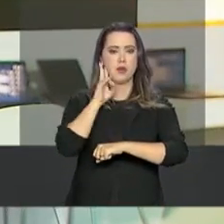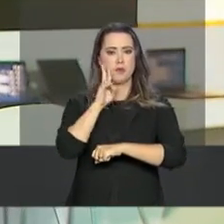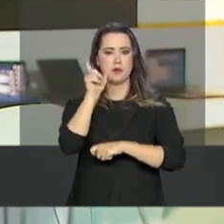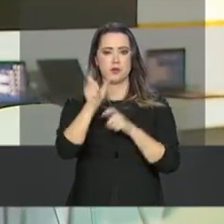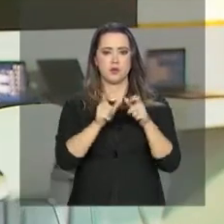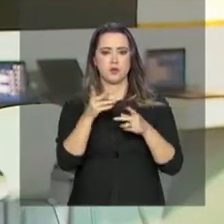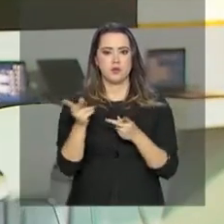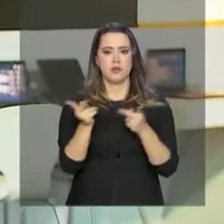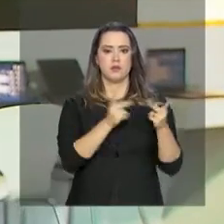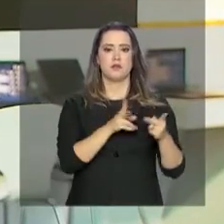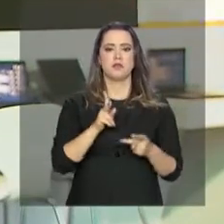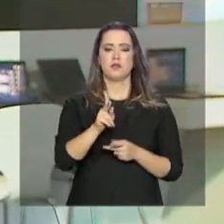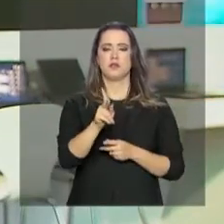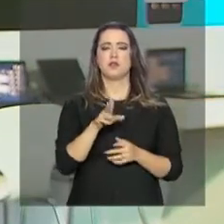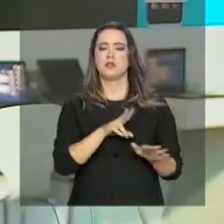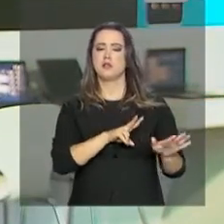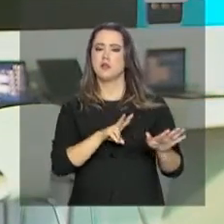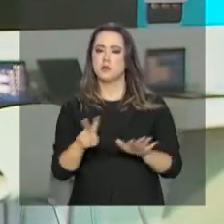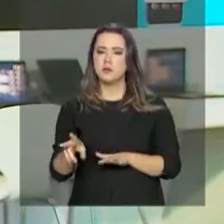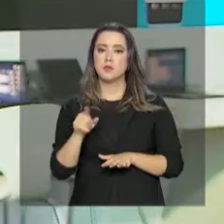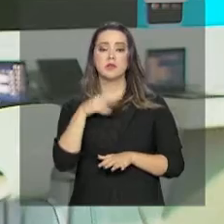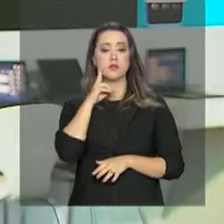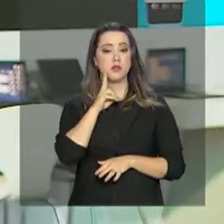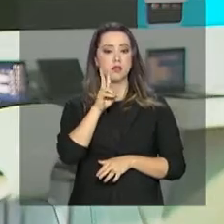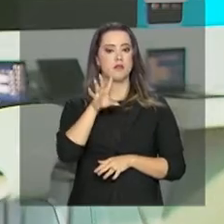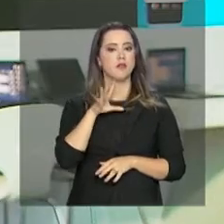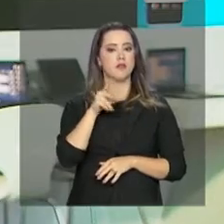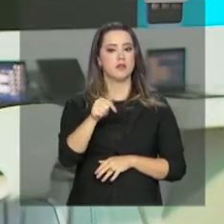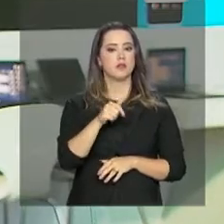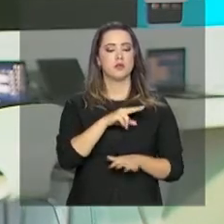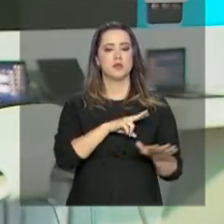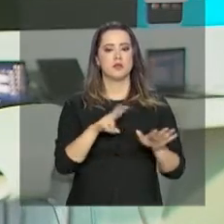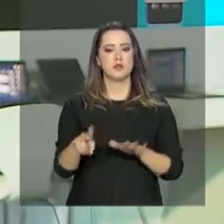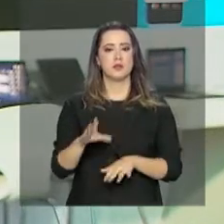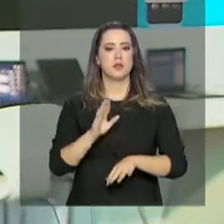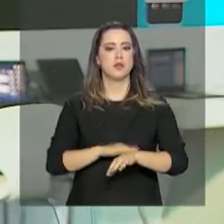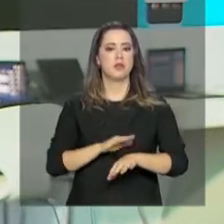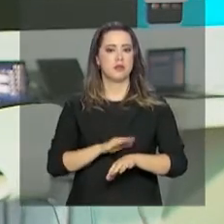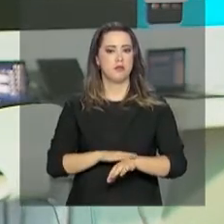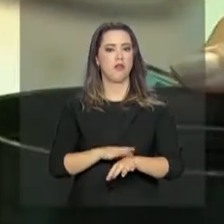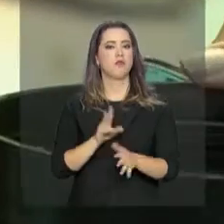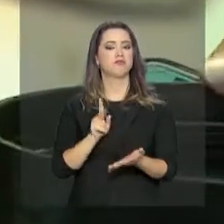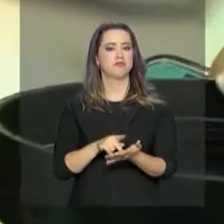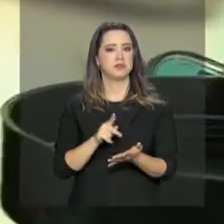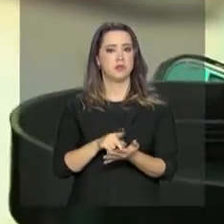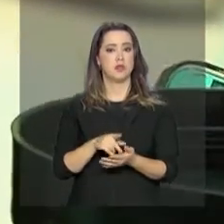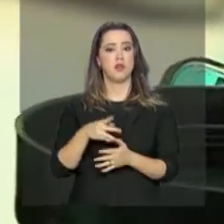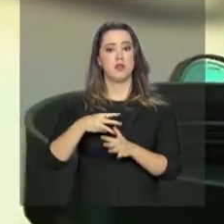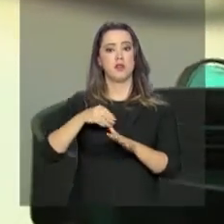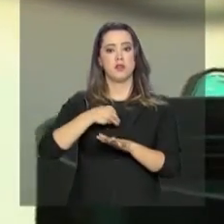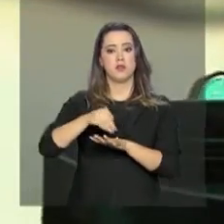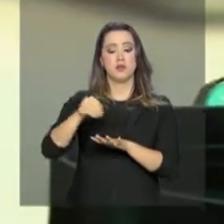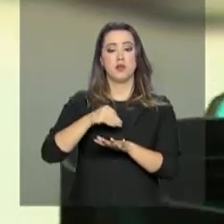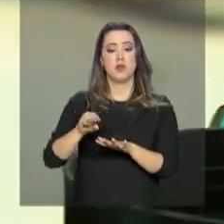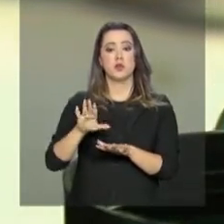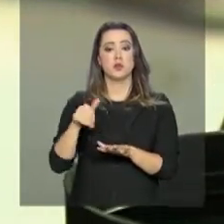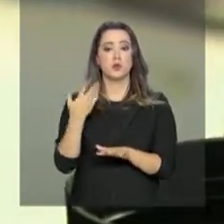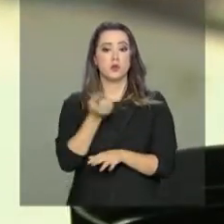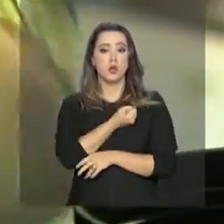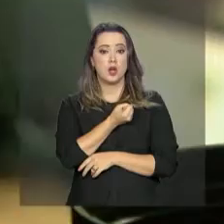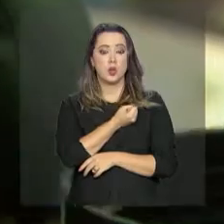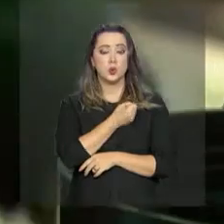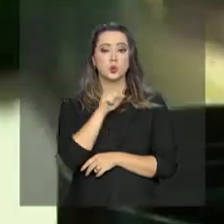ela vai visitar essa armadilha semanalmente. Então ela vai levantar toda semana, em tempo real, por meio de um aplicativo, a informação de quantos mosquitos e